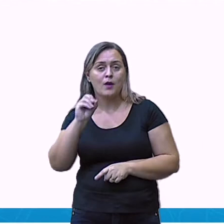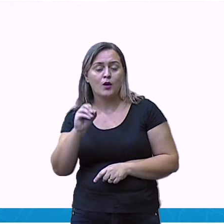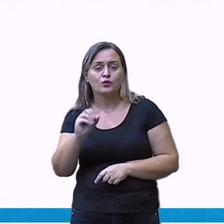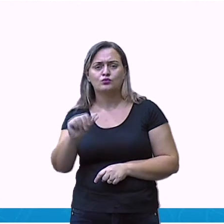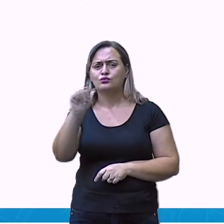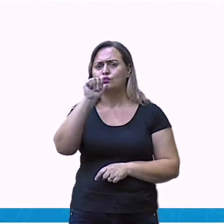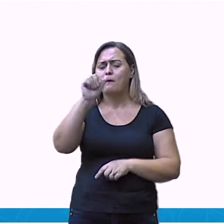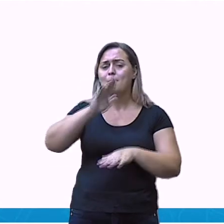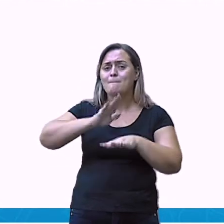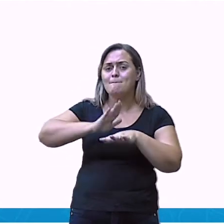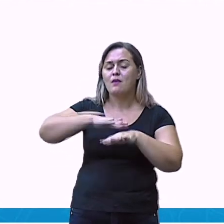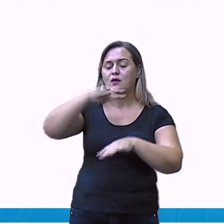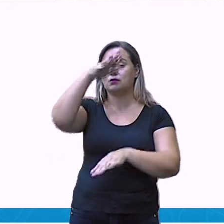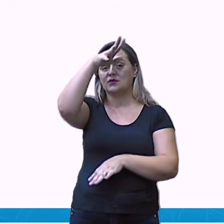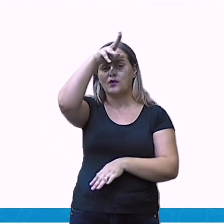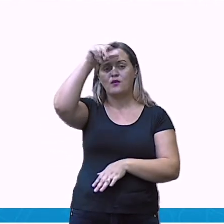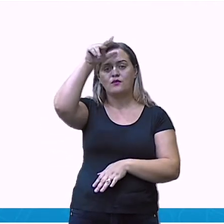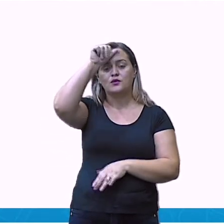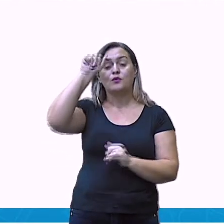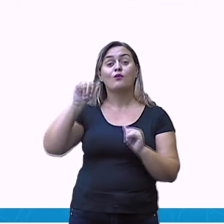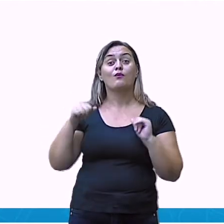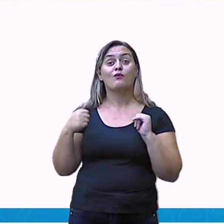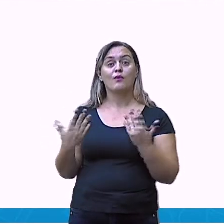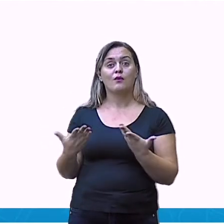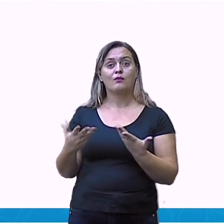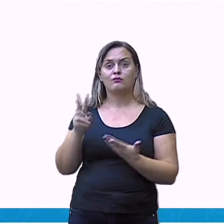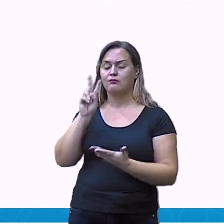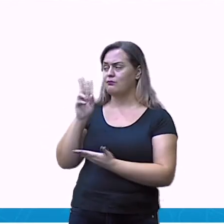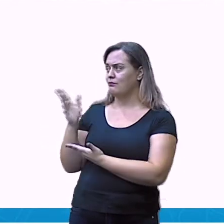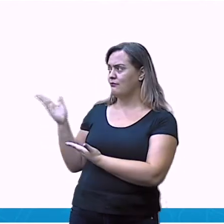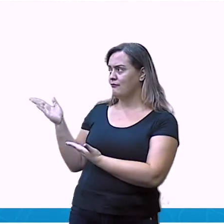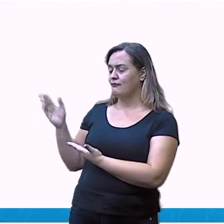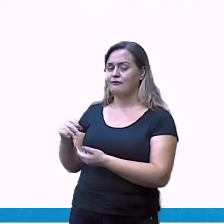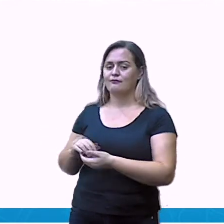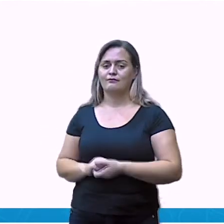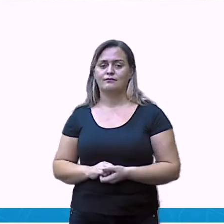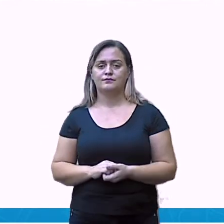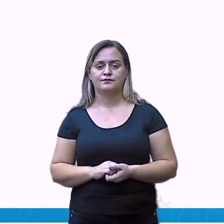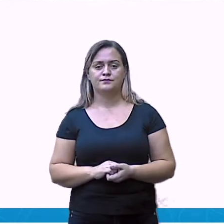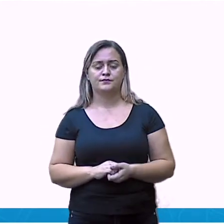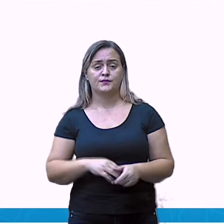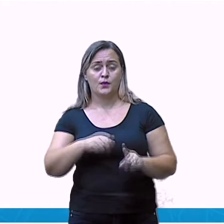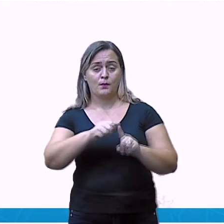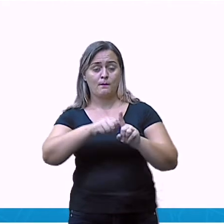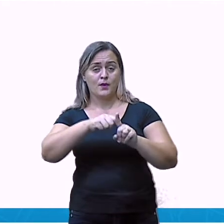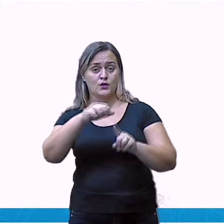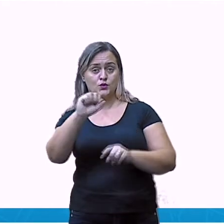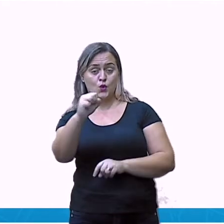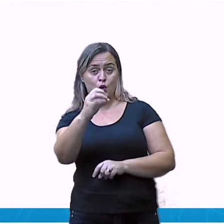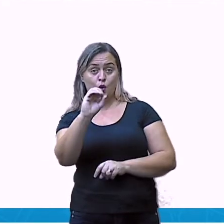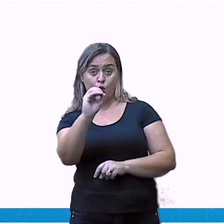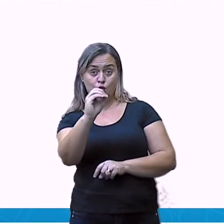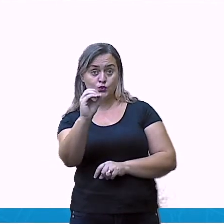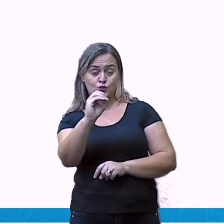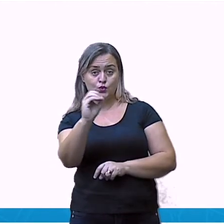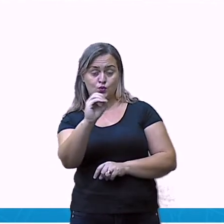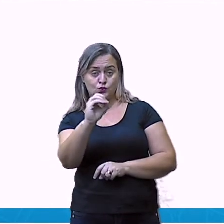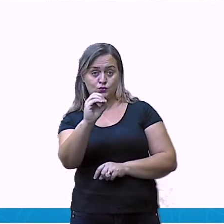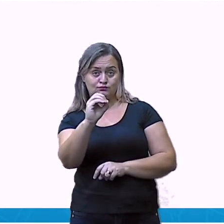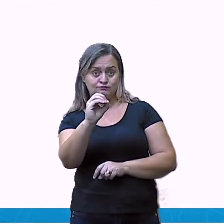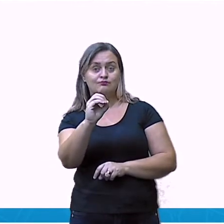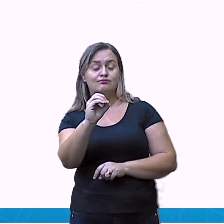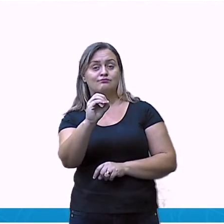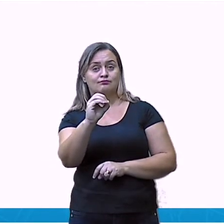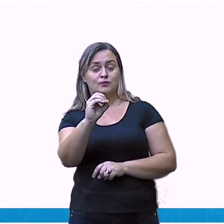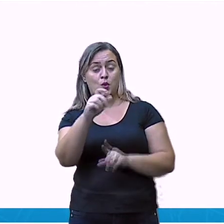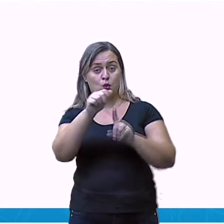vamos perceber que o mês que ele mais tomou refrigerante foi outubro, onde ele tomou quase 5 litros.